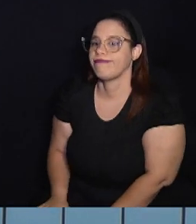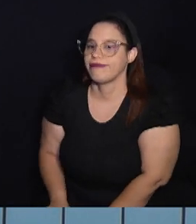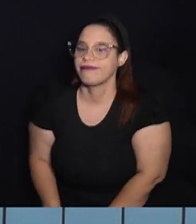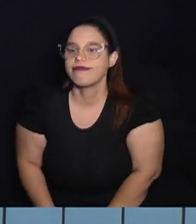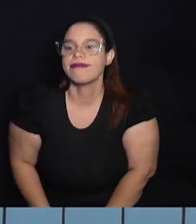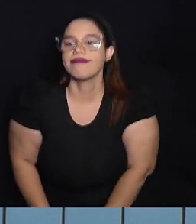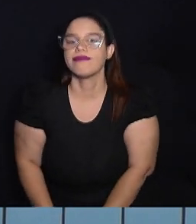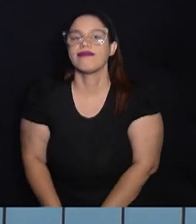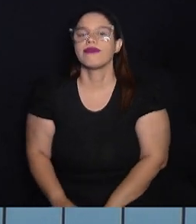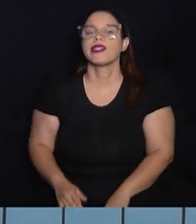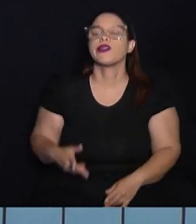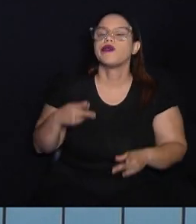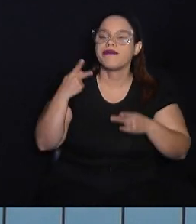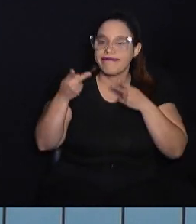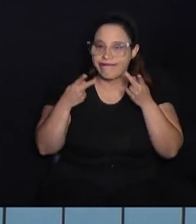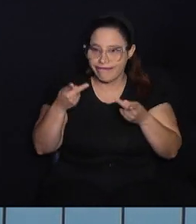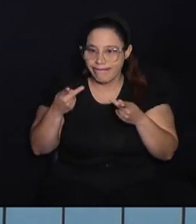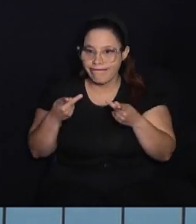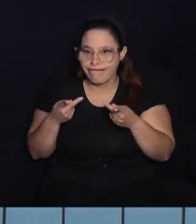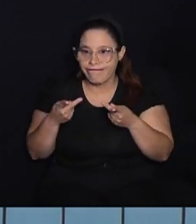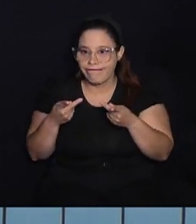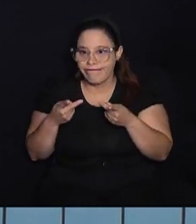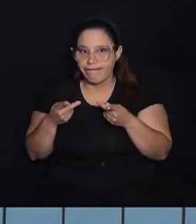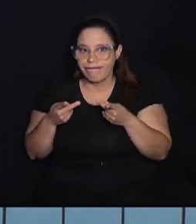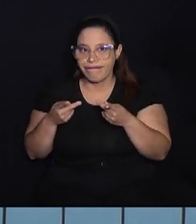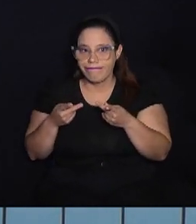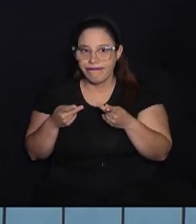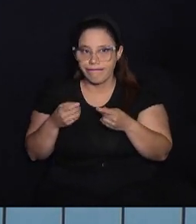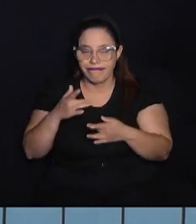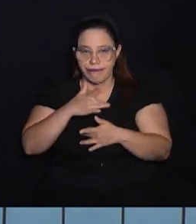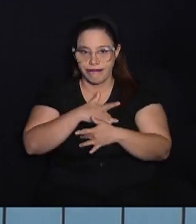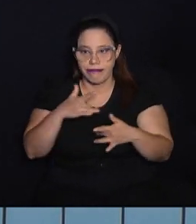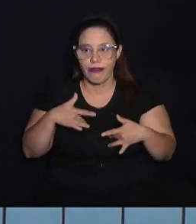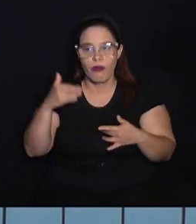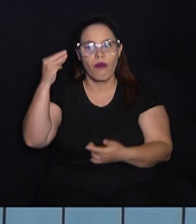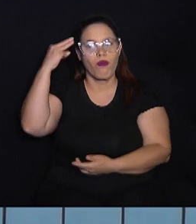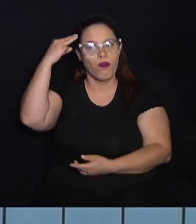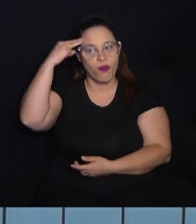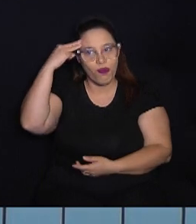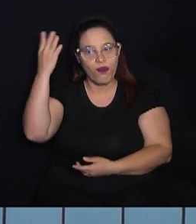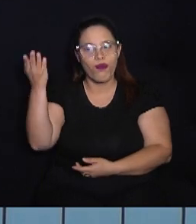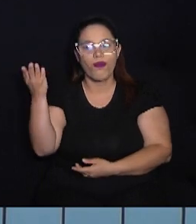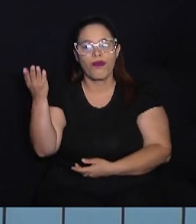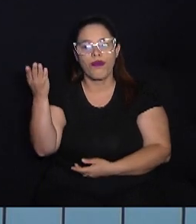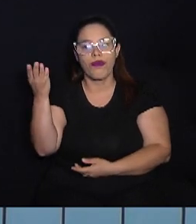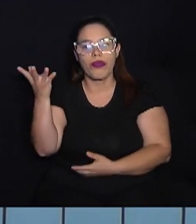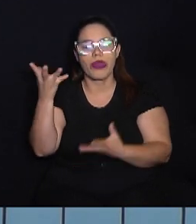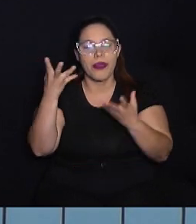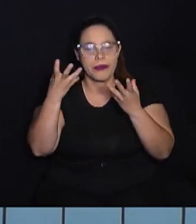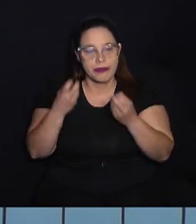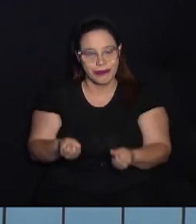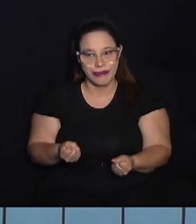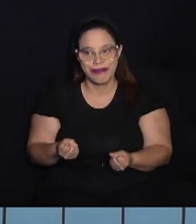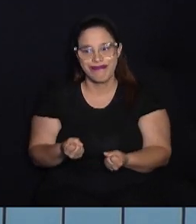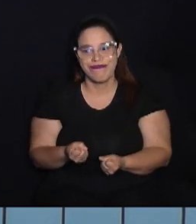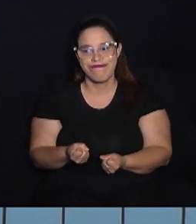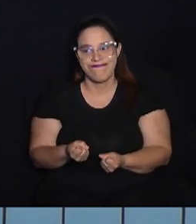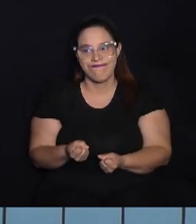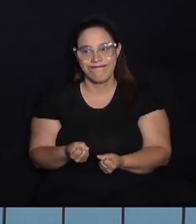sobre essa questão e também falasse um pouquinho da saúde mental dos pacientes, quando recebe esse diagnóstico.